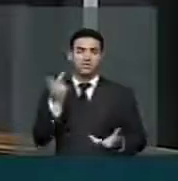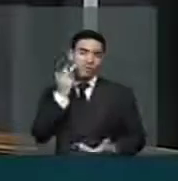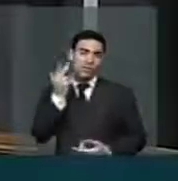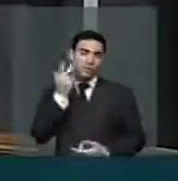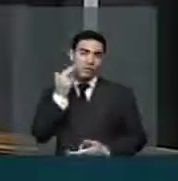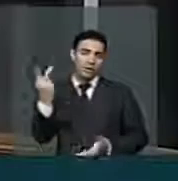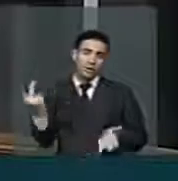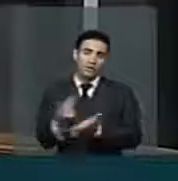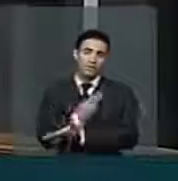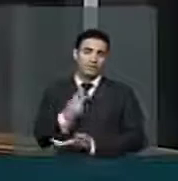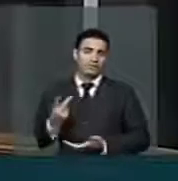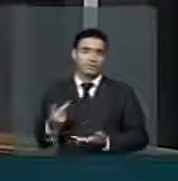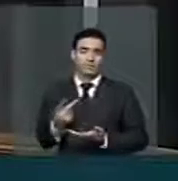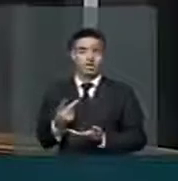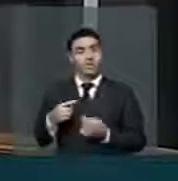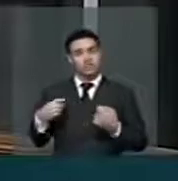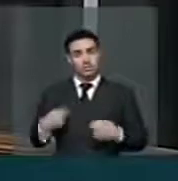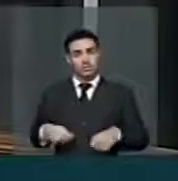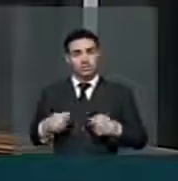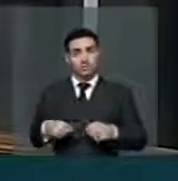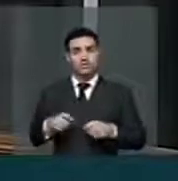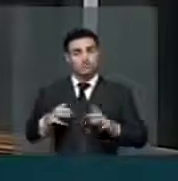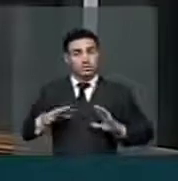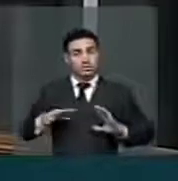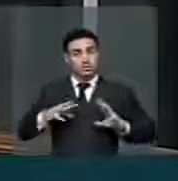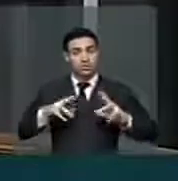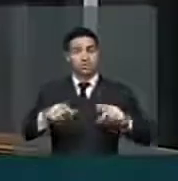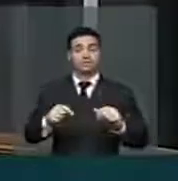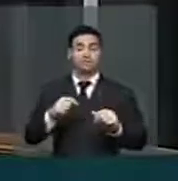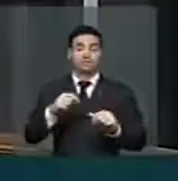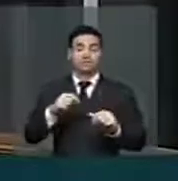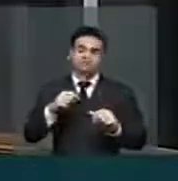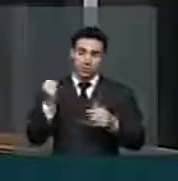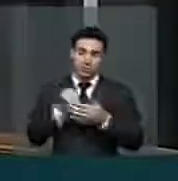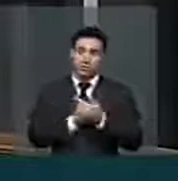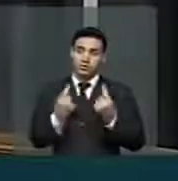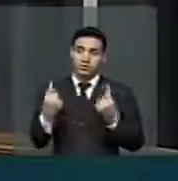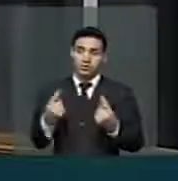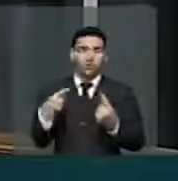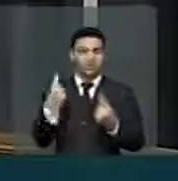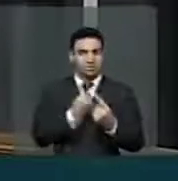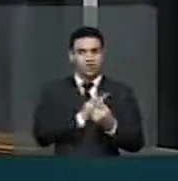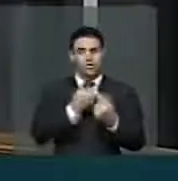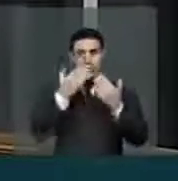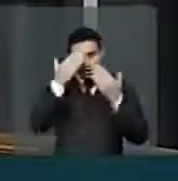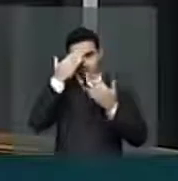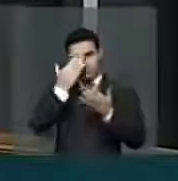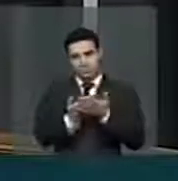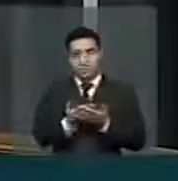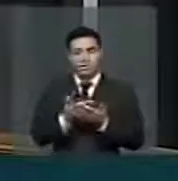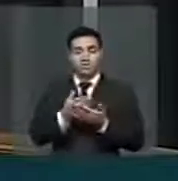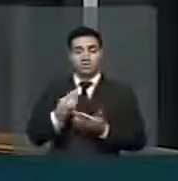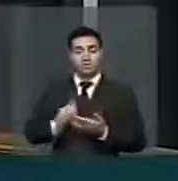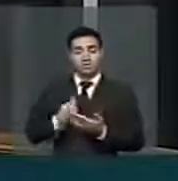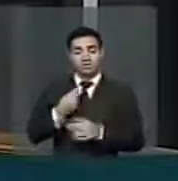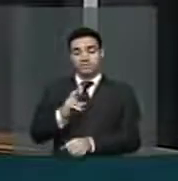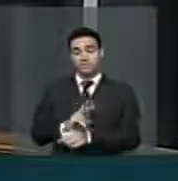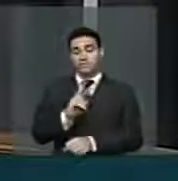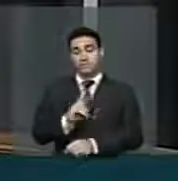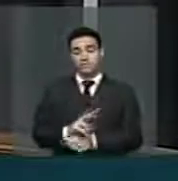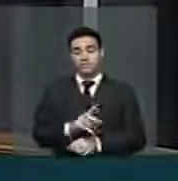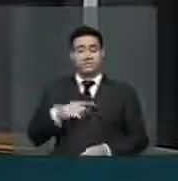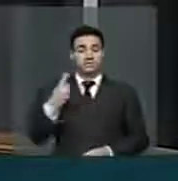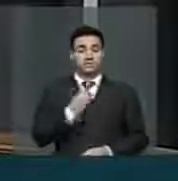de ser combatido por todos nós que acreditamos e preservamos a vida. Não podemos nem